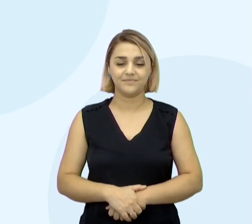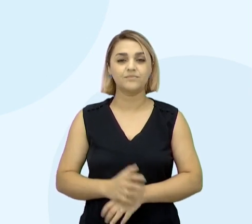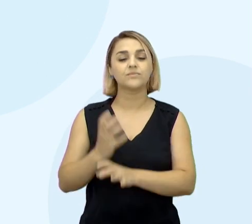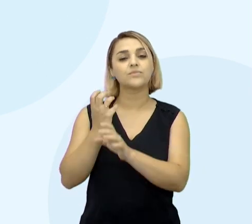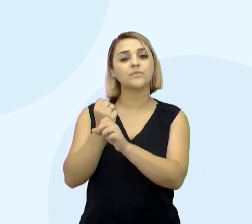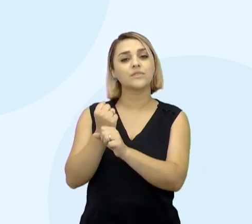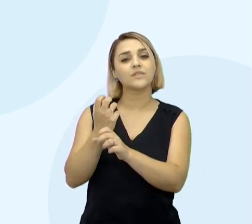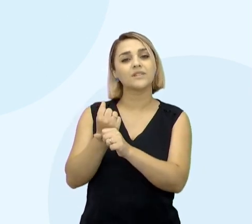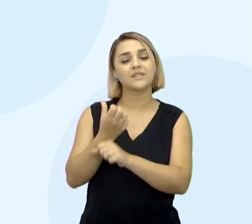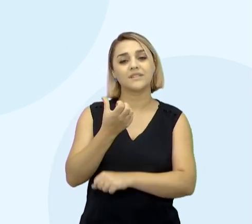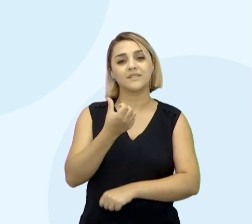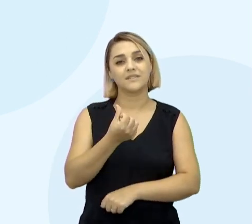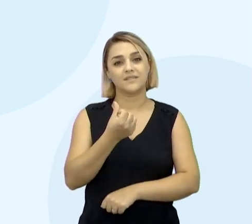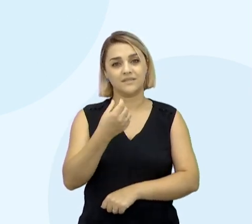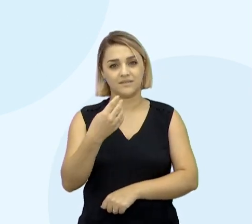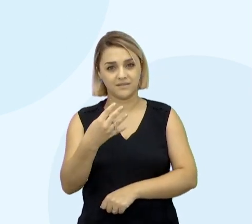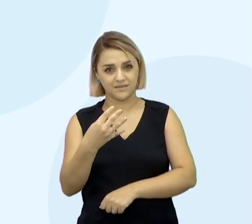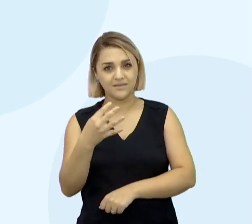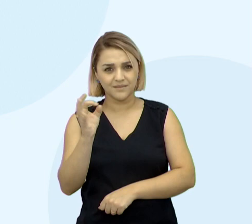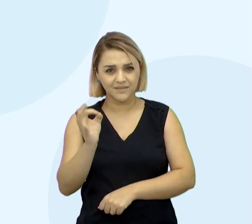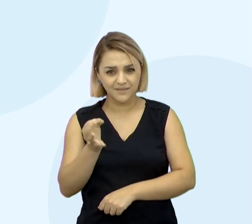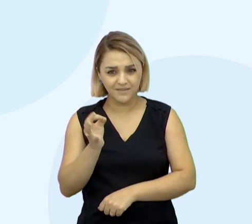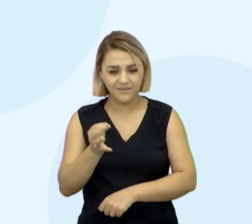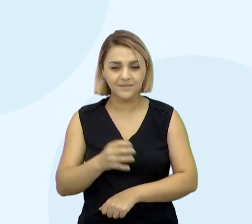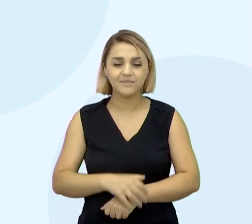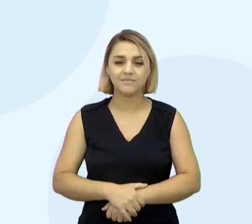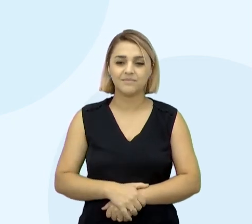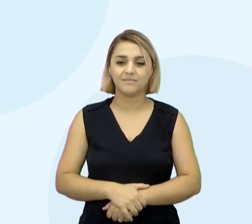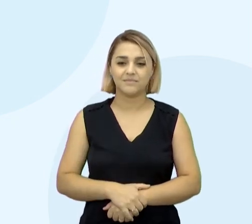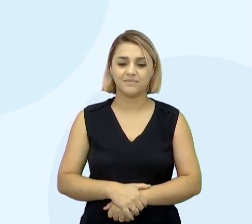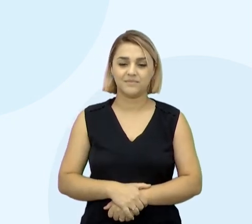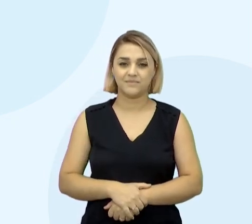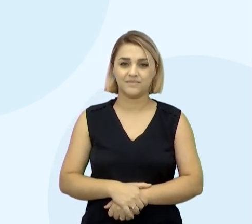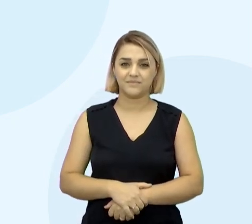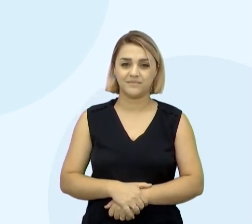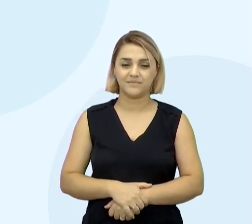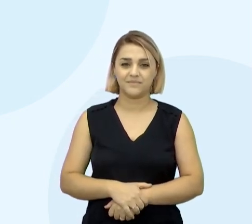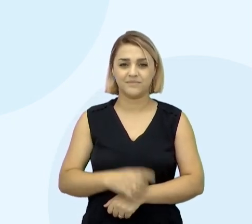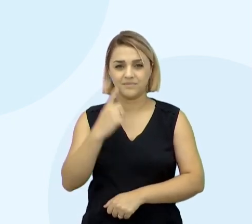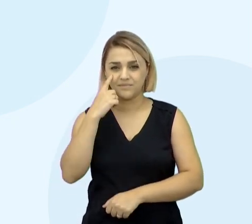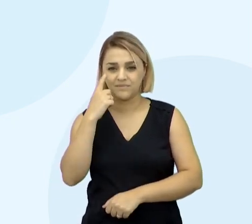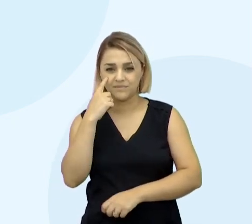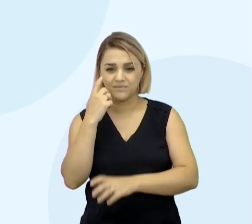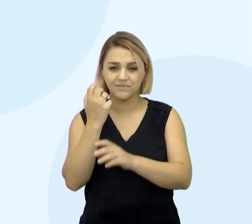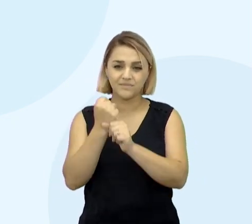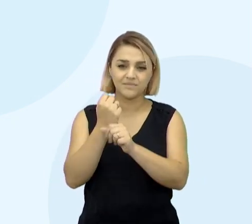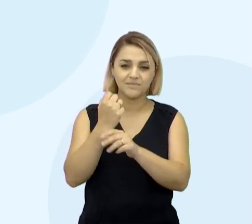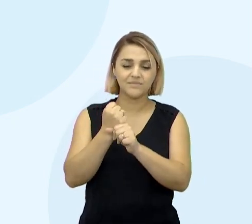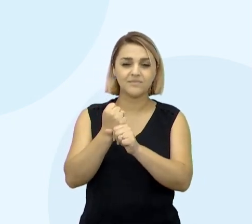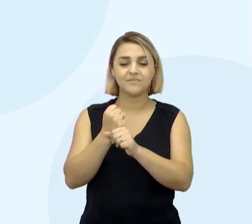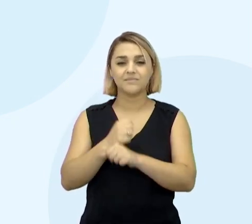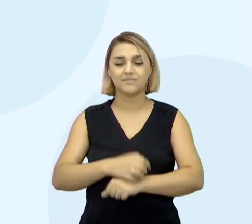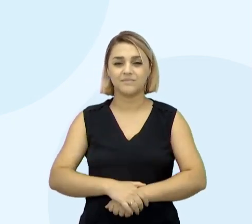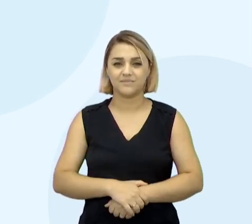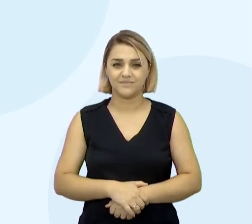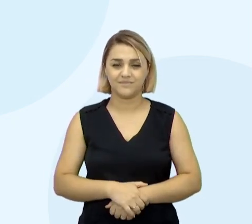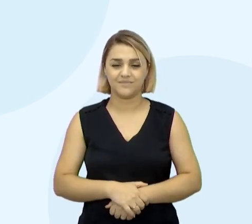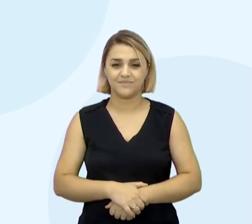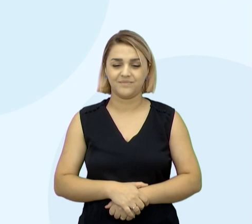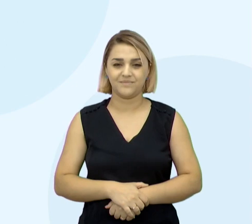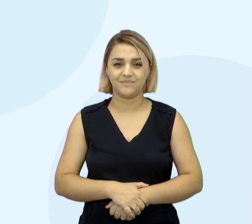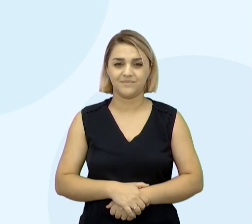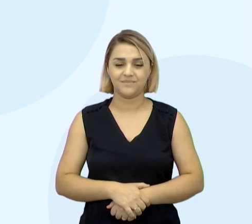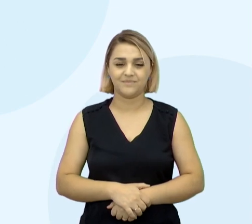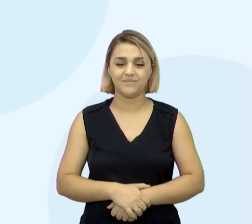64, certo? Vamos lá, 8, 9, 10, 11, 12, 13, 14. Sobe 1, 2, 4,